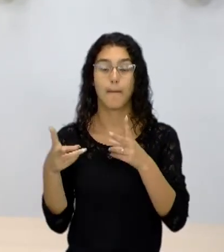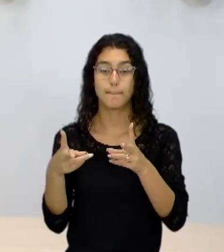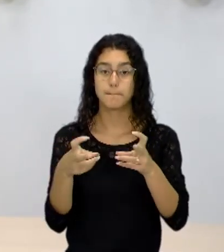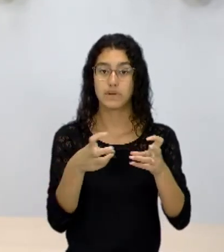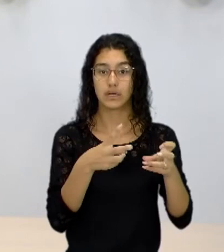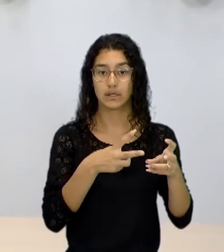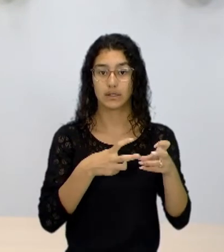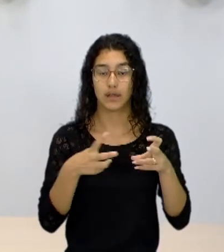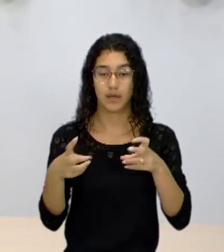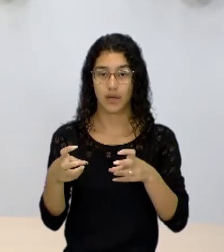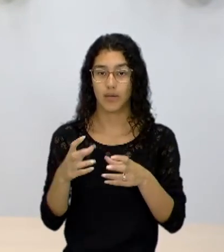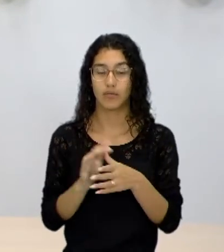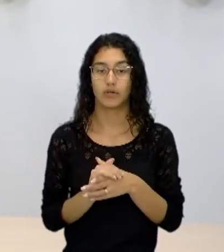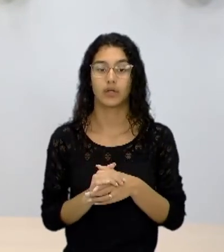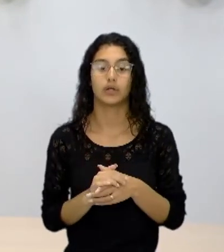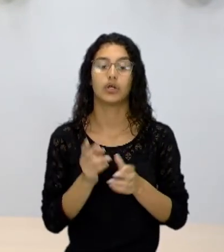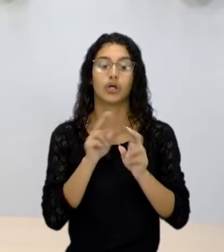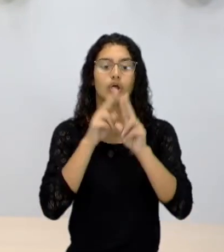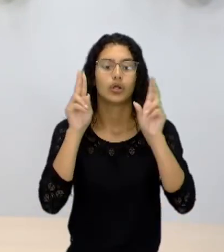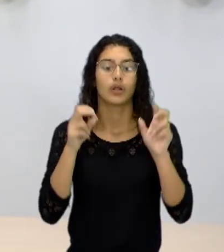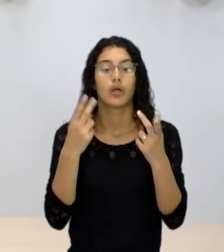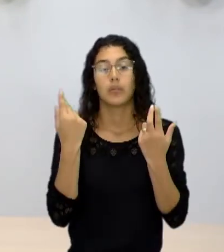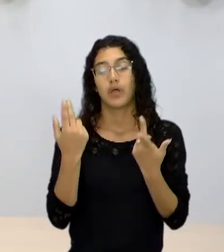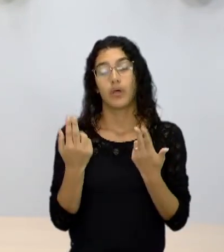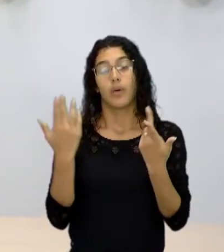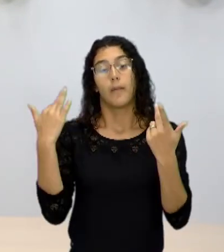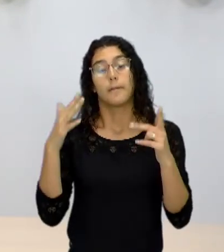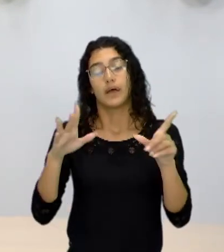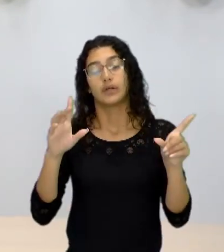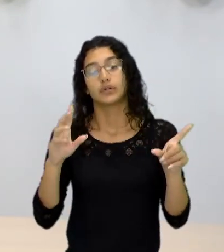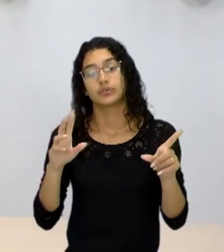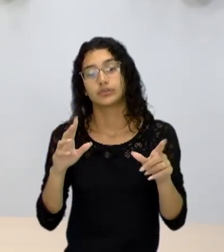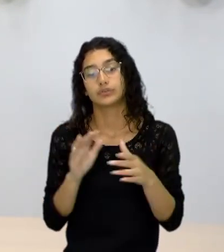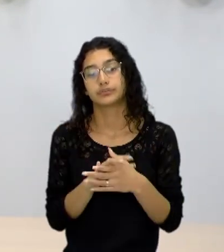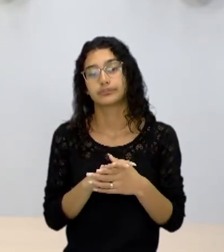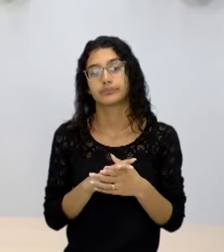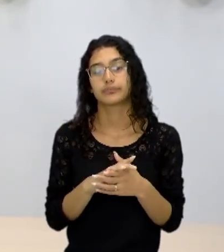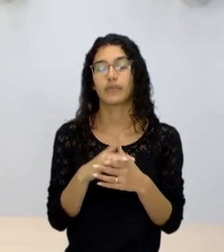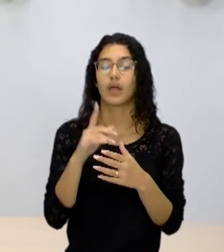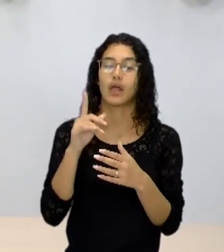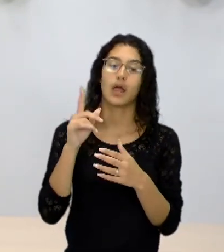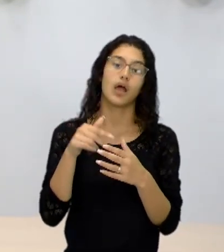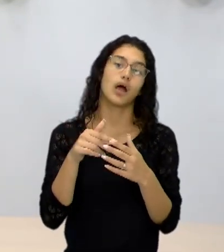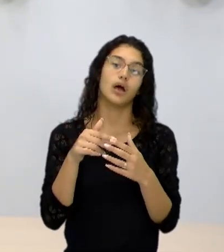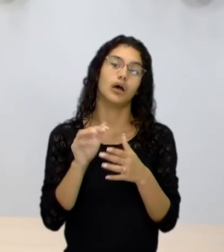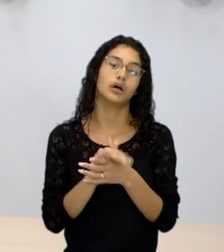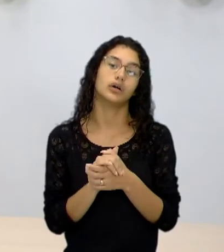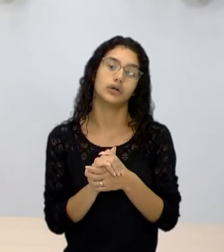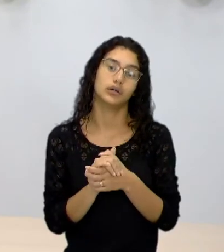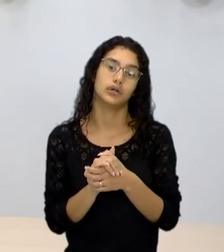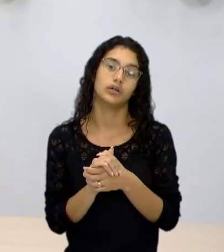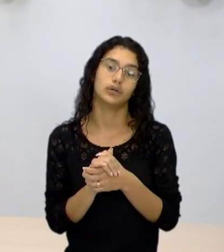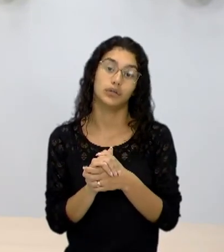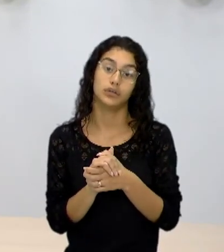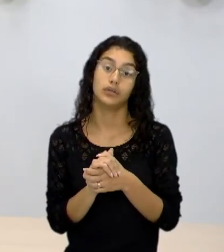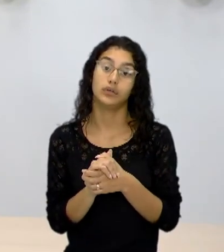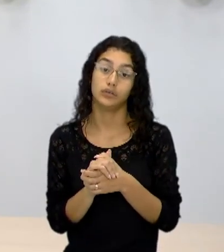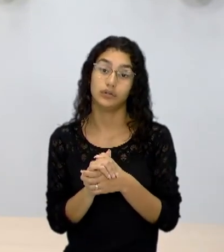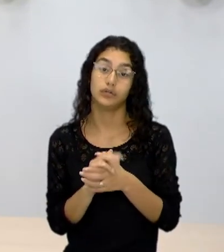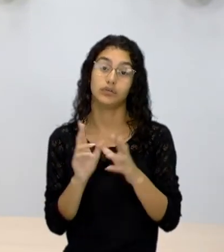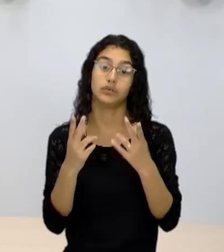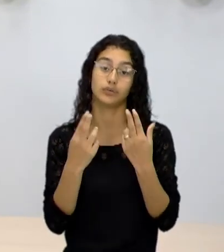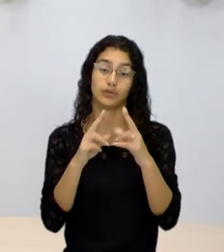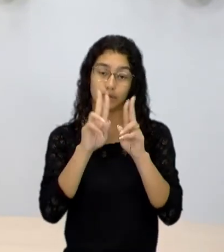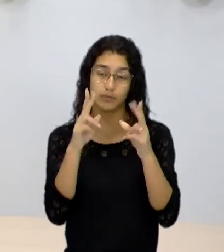que o tema é o mesmo, mas a abordagem e o viés e a linha de observação